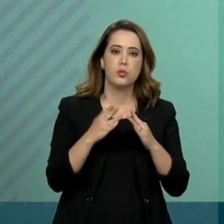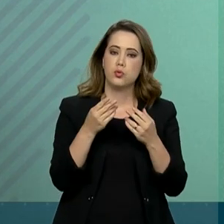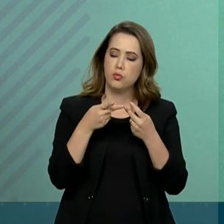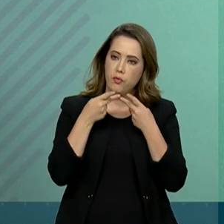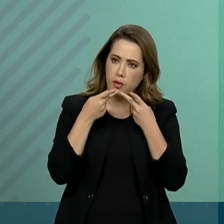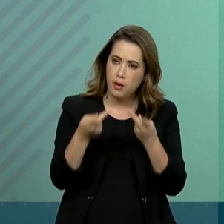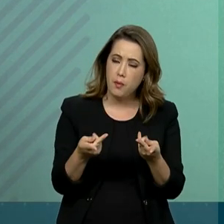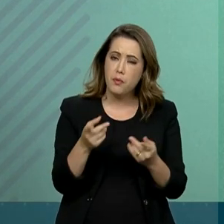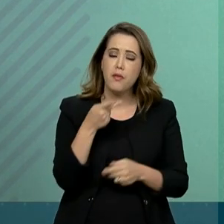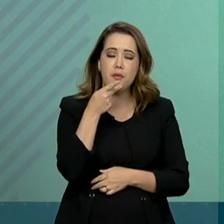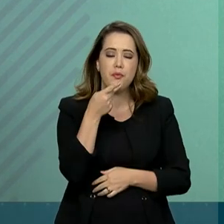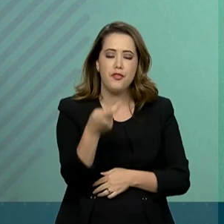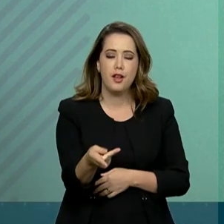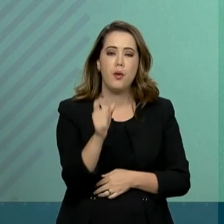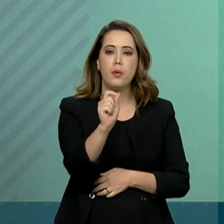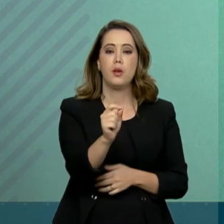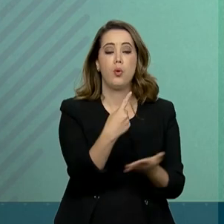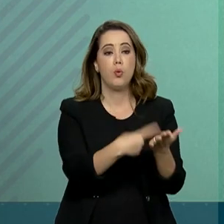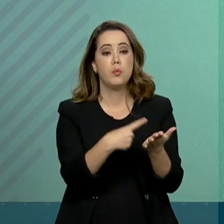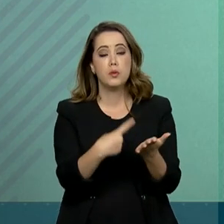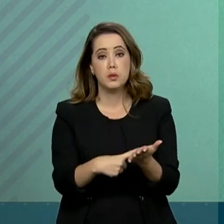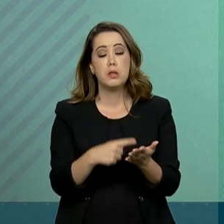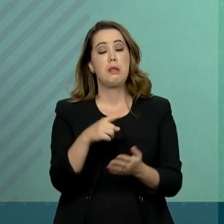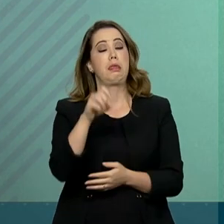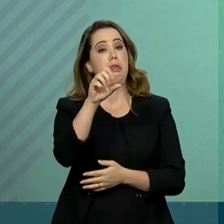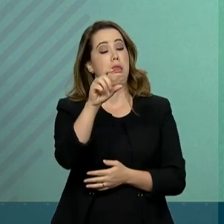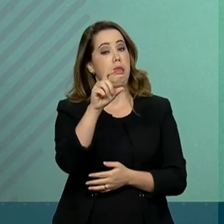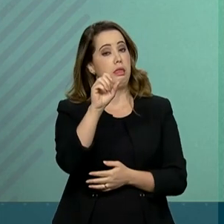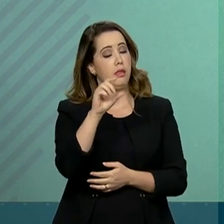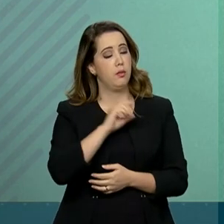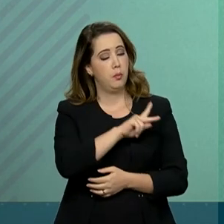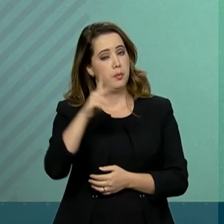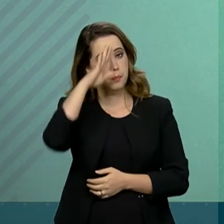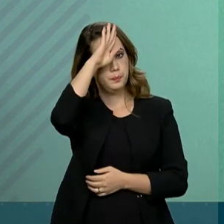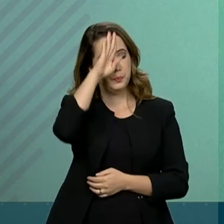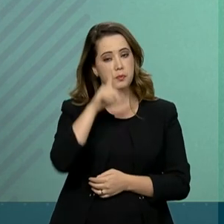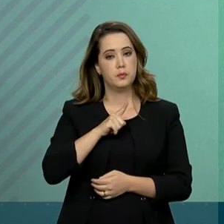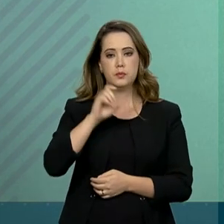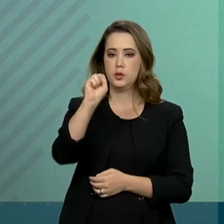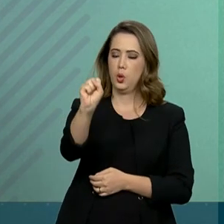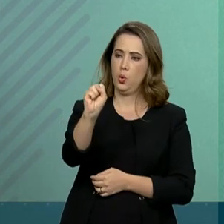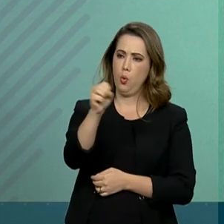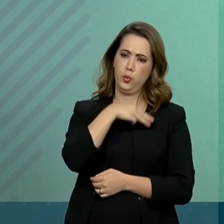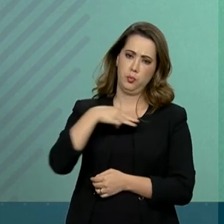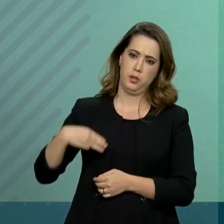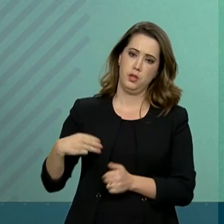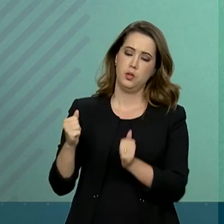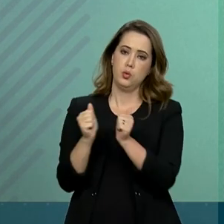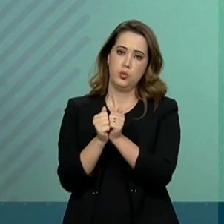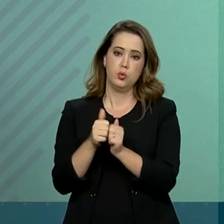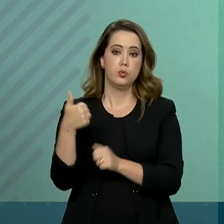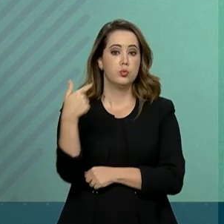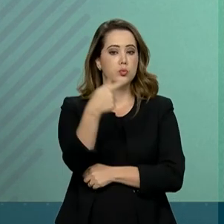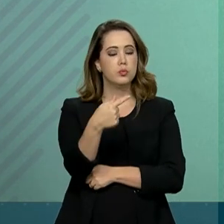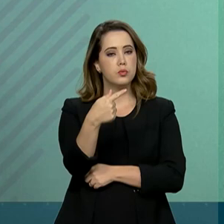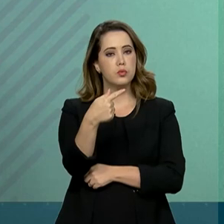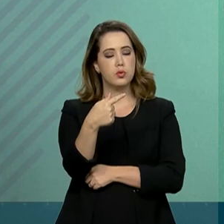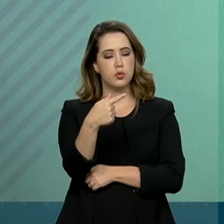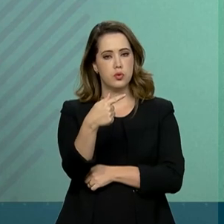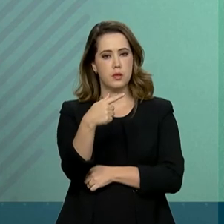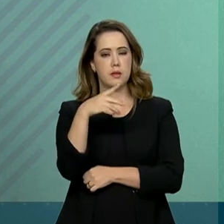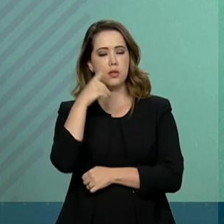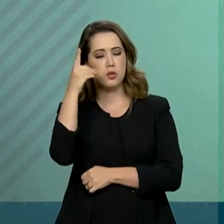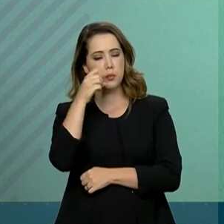por oito ministros e 17 parlamentares participaram da solenidade de lançamento do